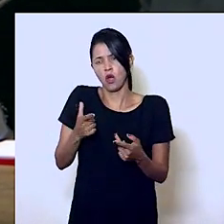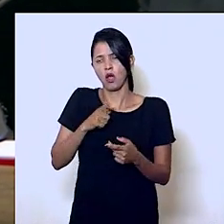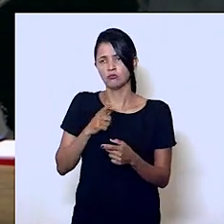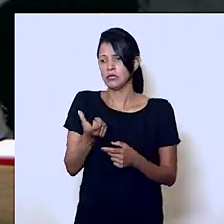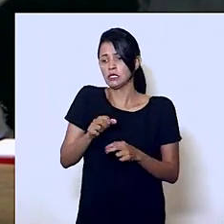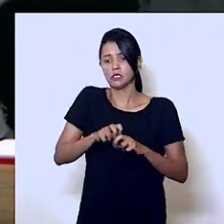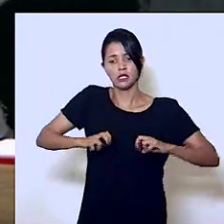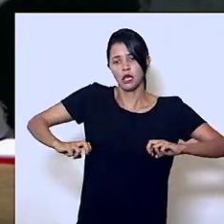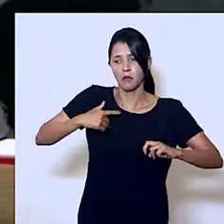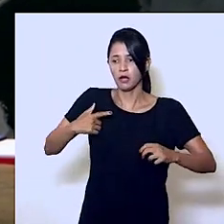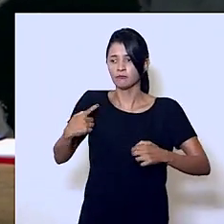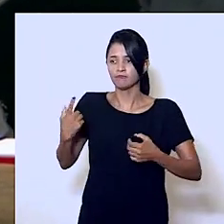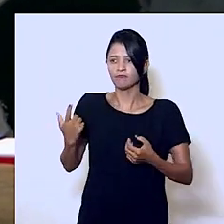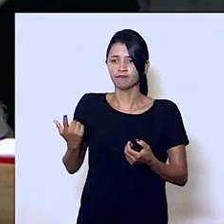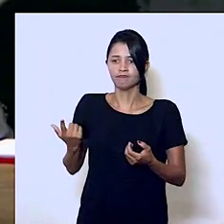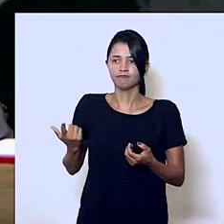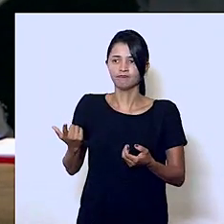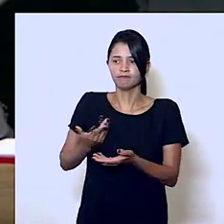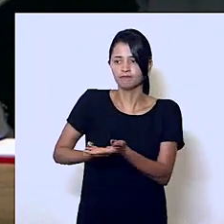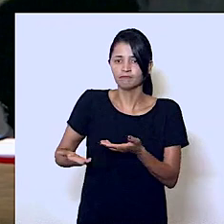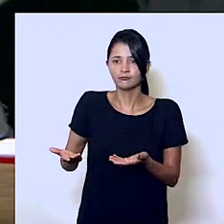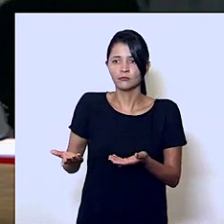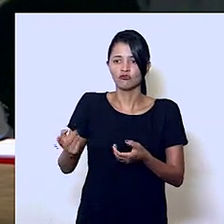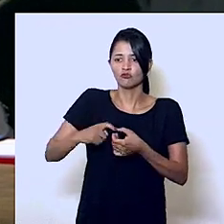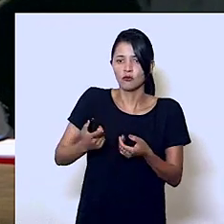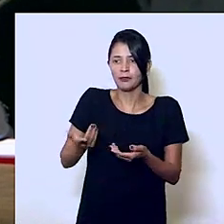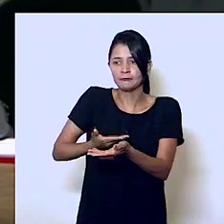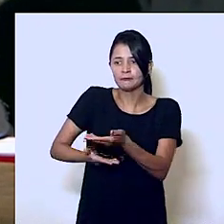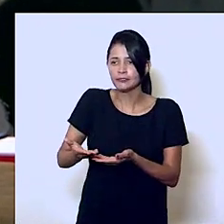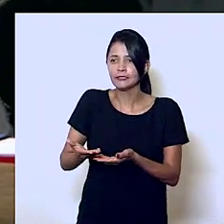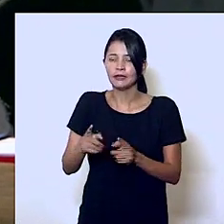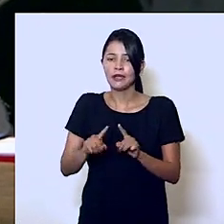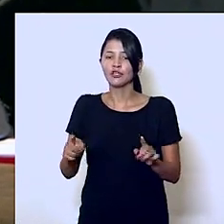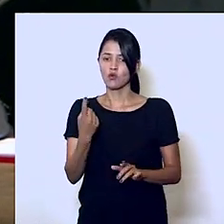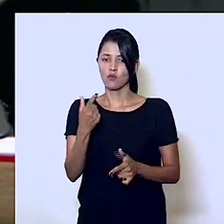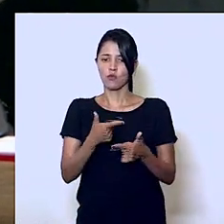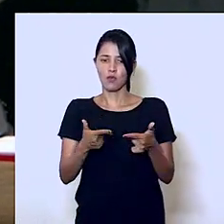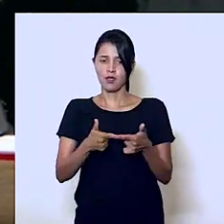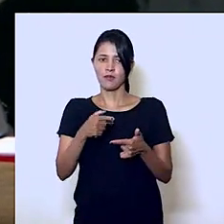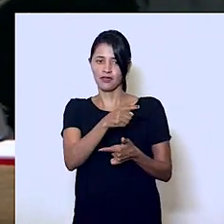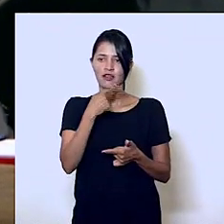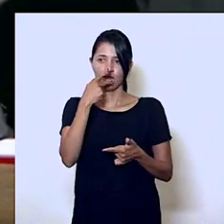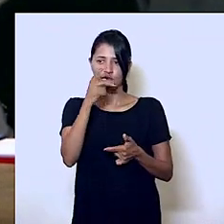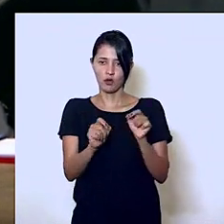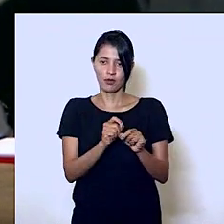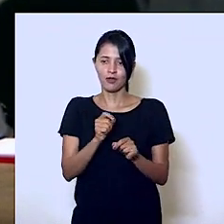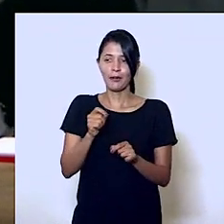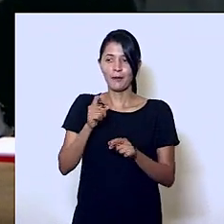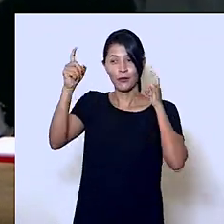Né? Havia um problema que o Paulo contornou muito bem, que era a preocupação do SNI, com a